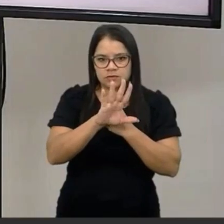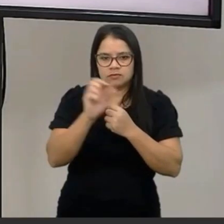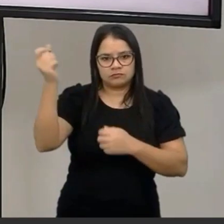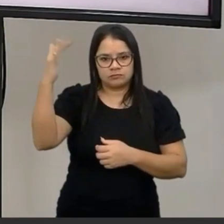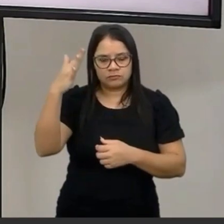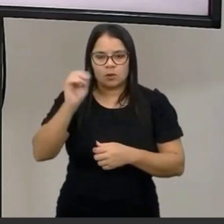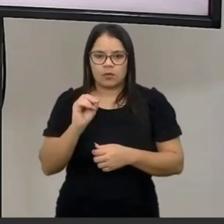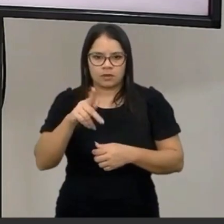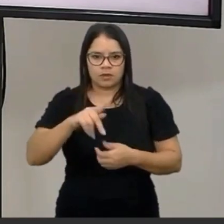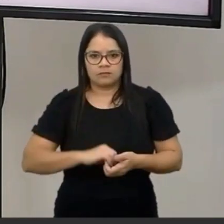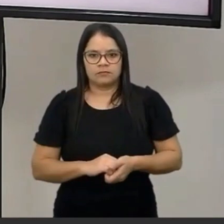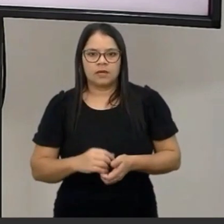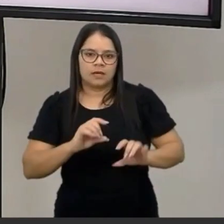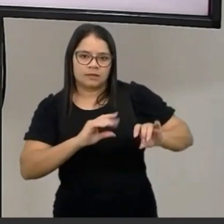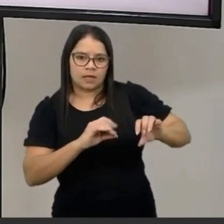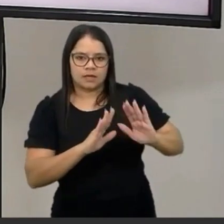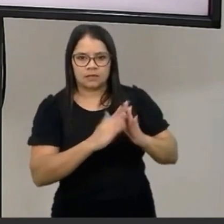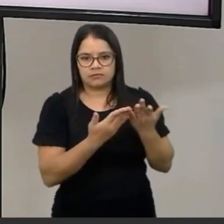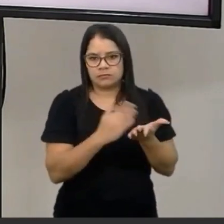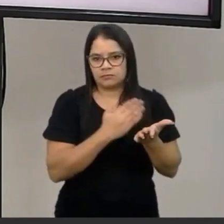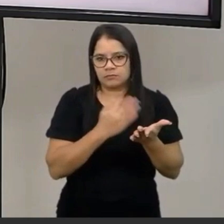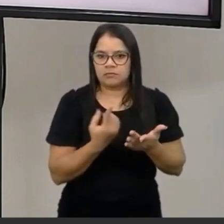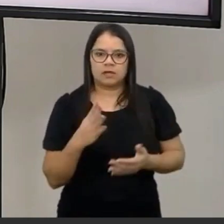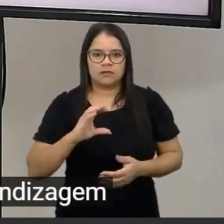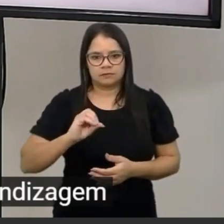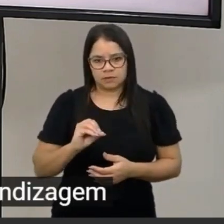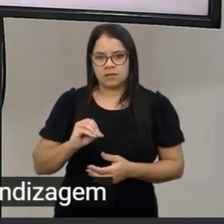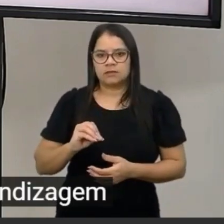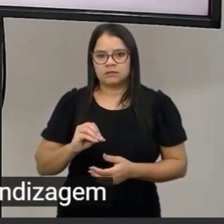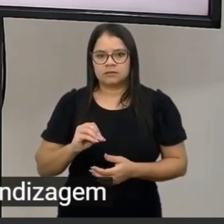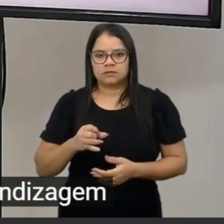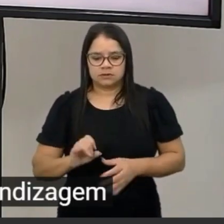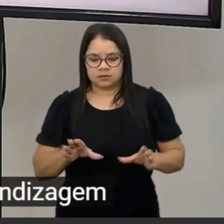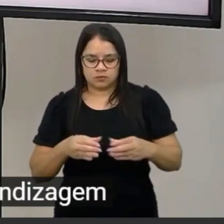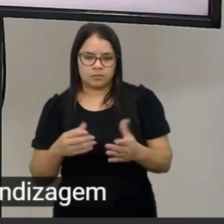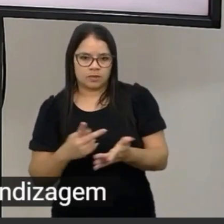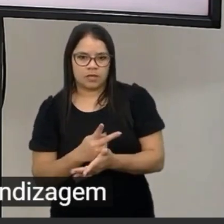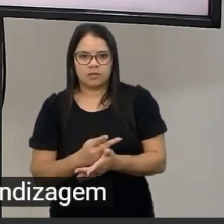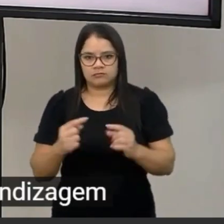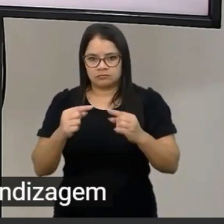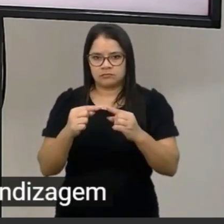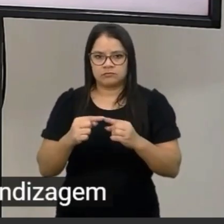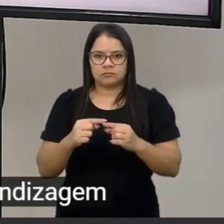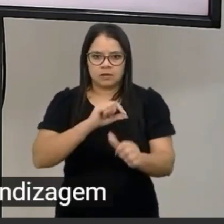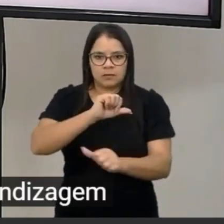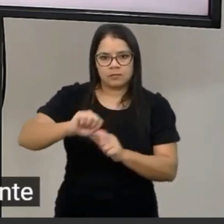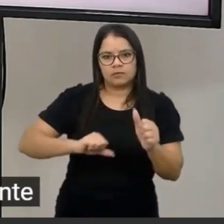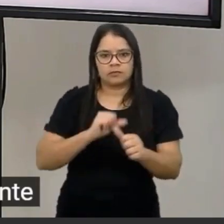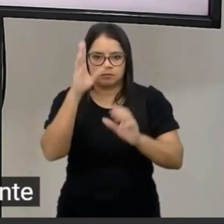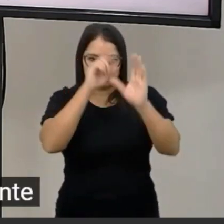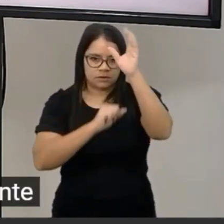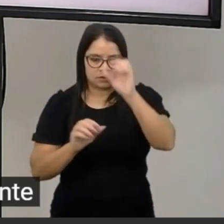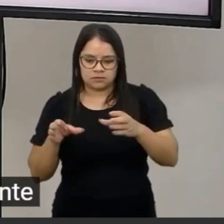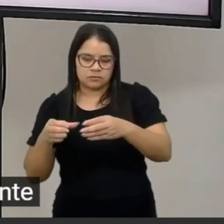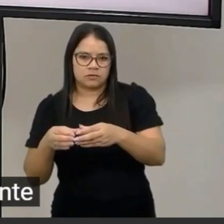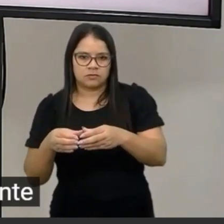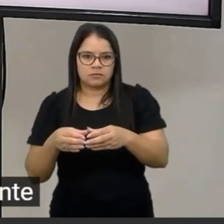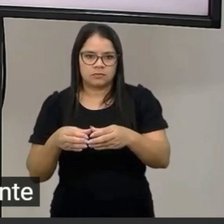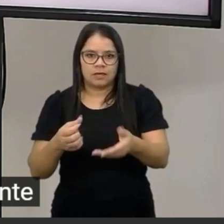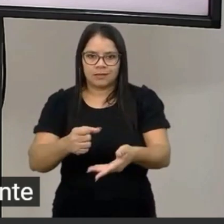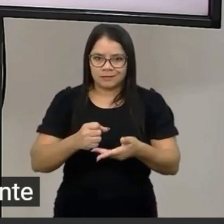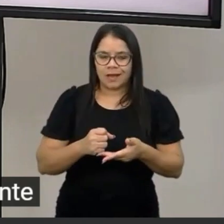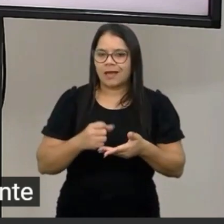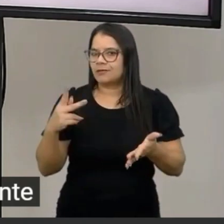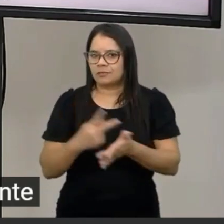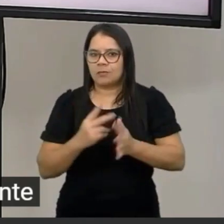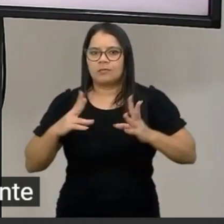sensor de luminosidade, ok? Técnica Lemov, corrija com calma. Se um grupo errar na conexão, transforme o erro em aprendizagem coletiva. Traga